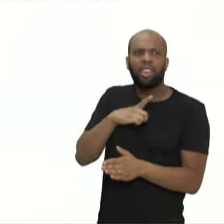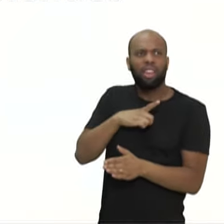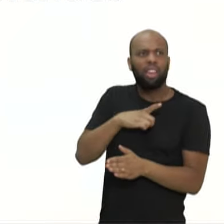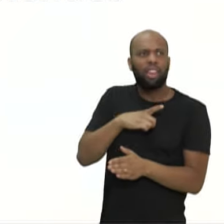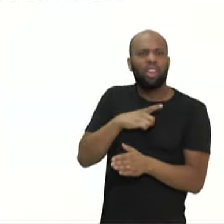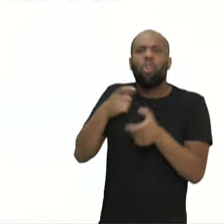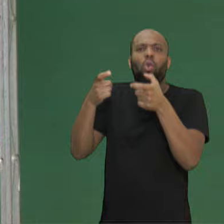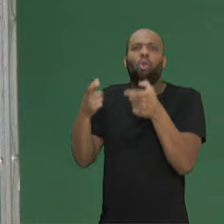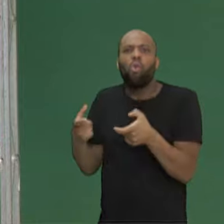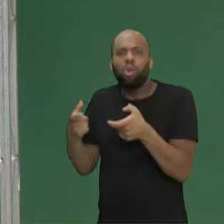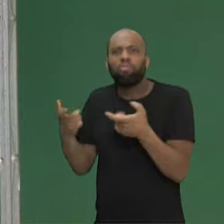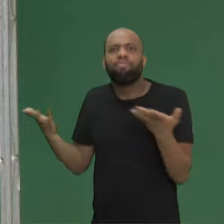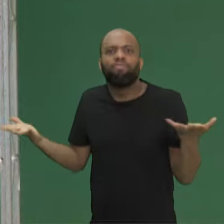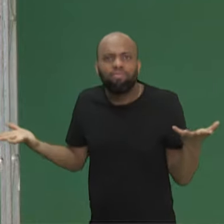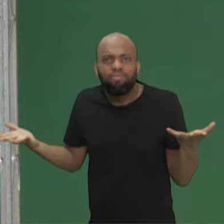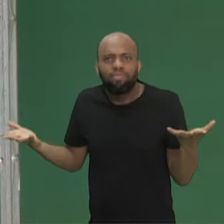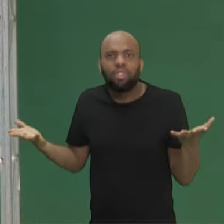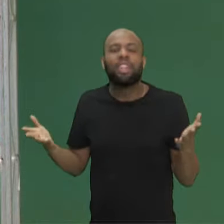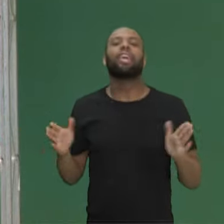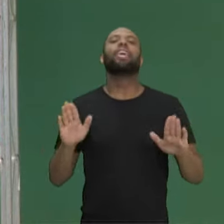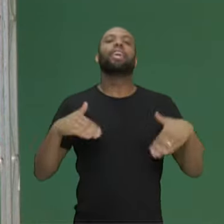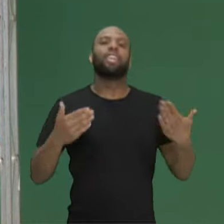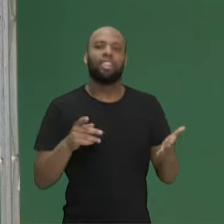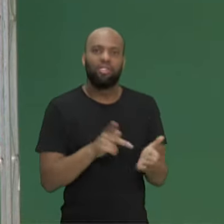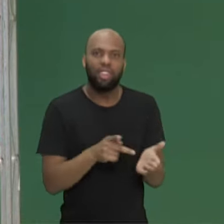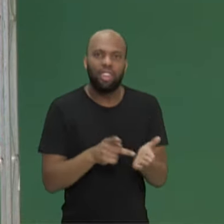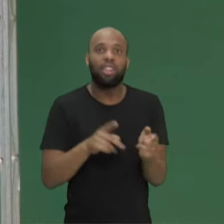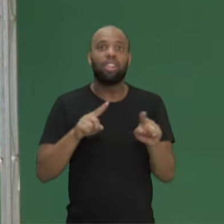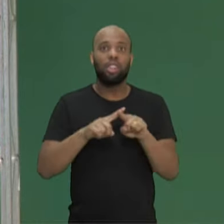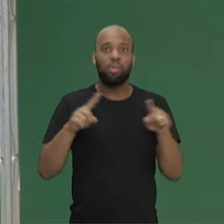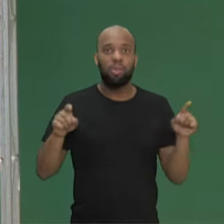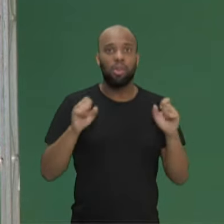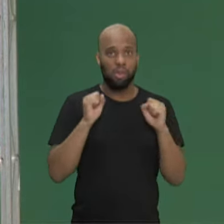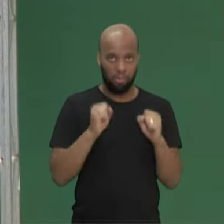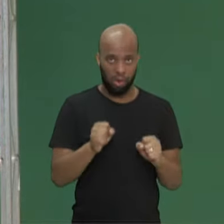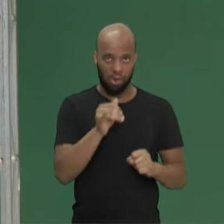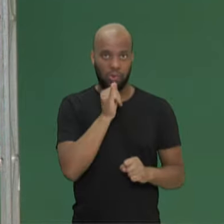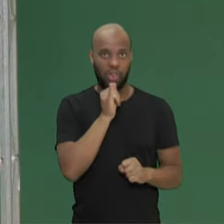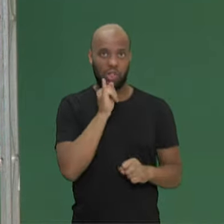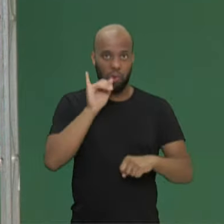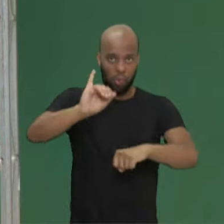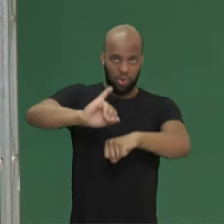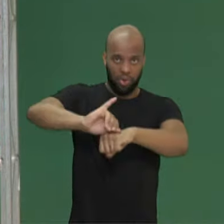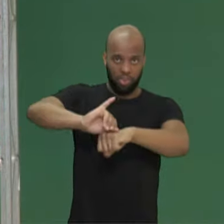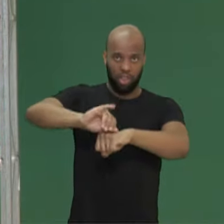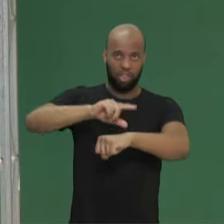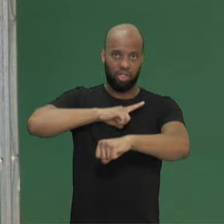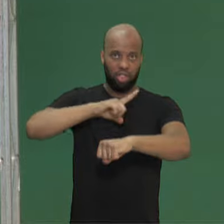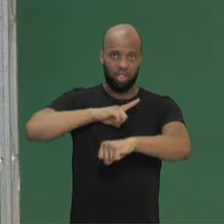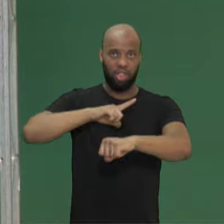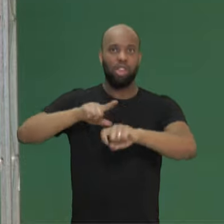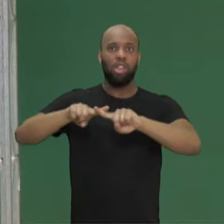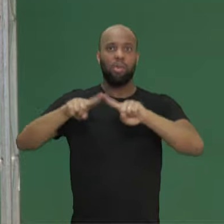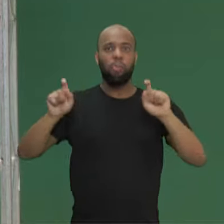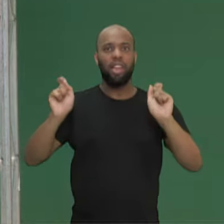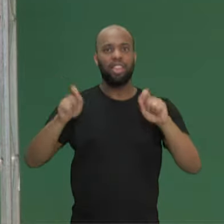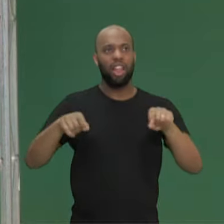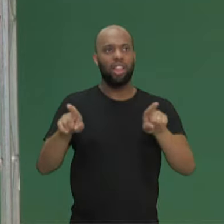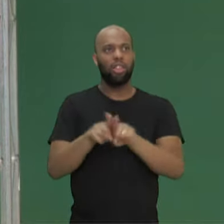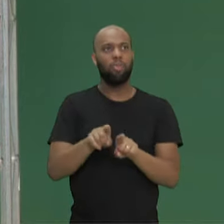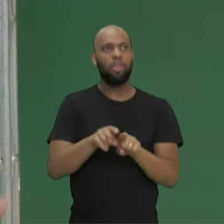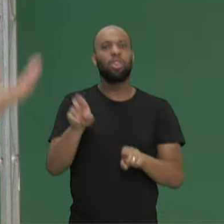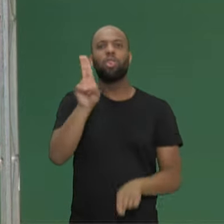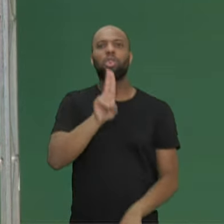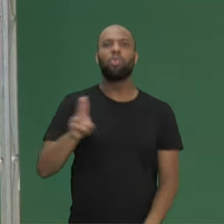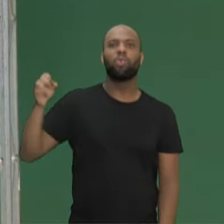local. Cadê, professora? Sim, mas o cenário ele pode ser construído além dos objetos, com iluminação também. Lembra que eu falei